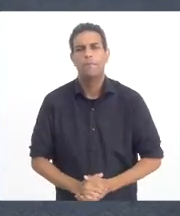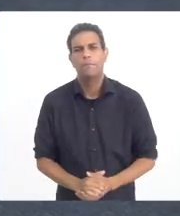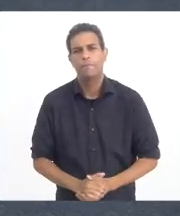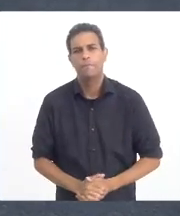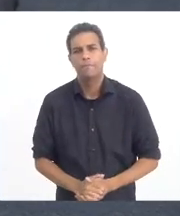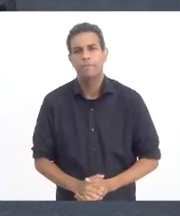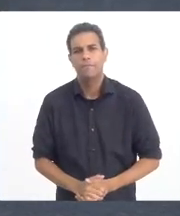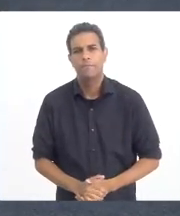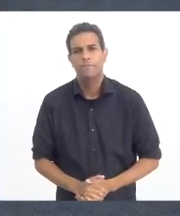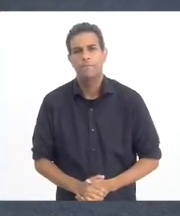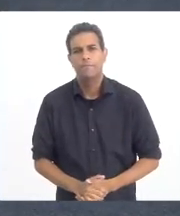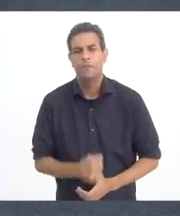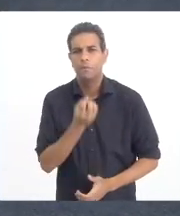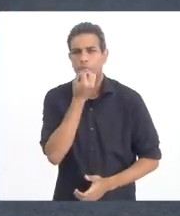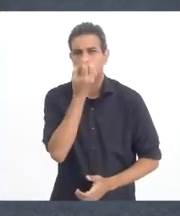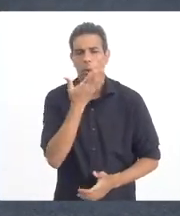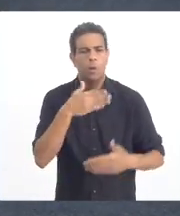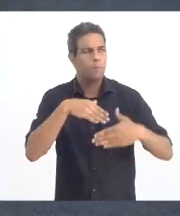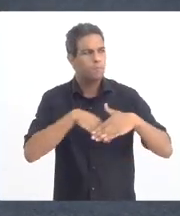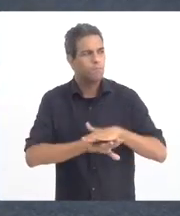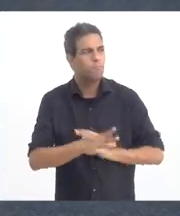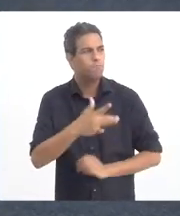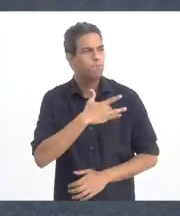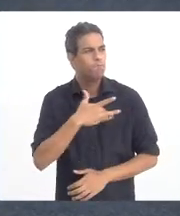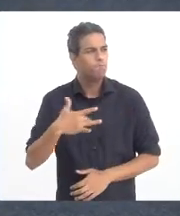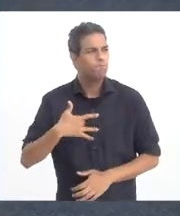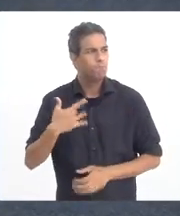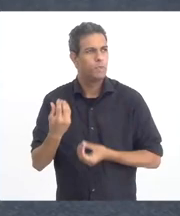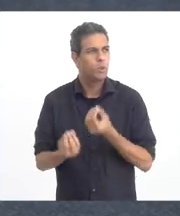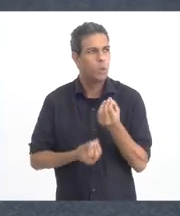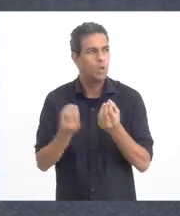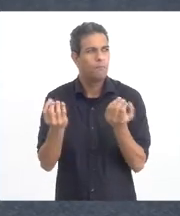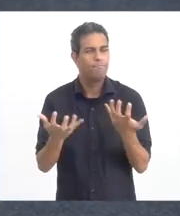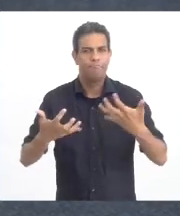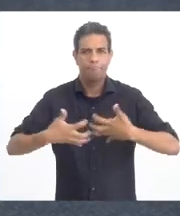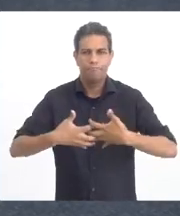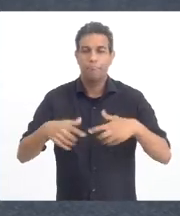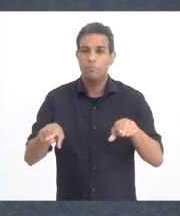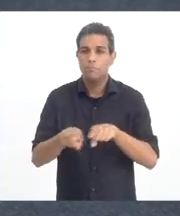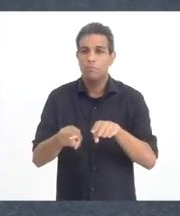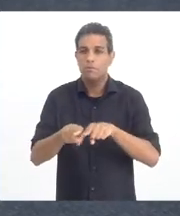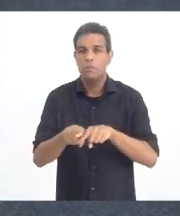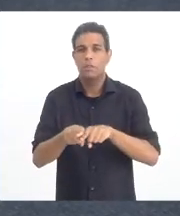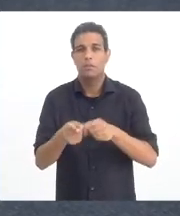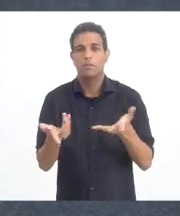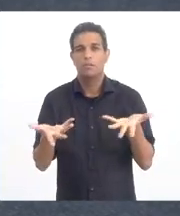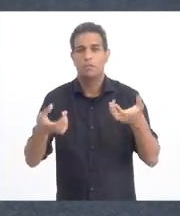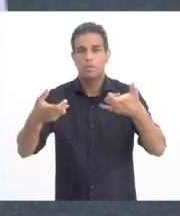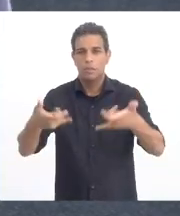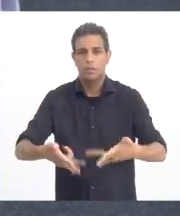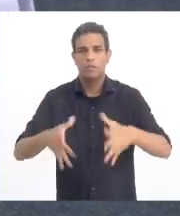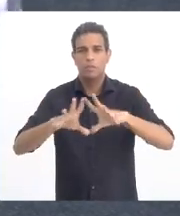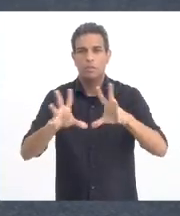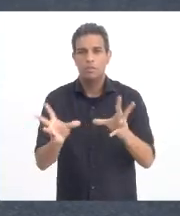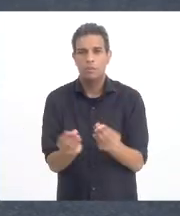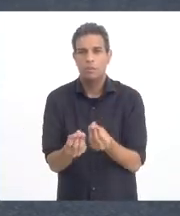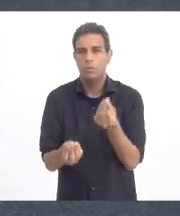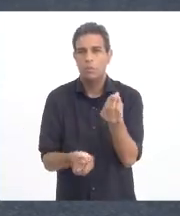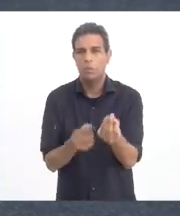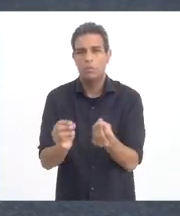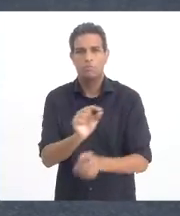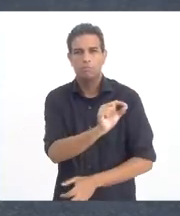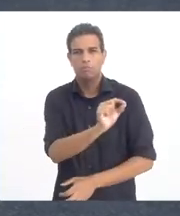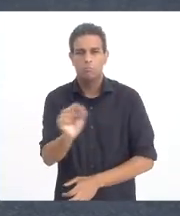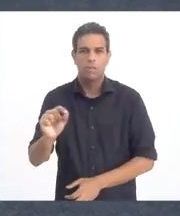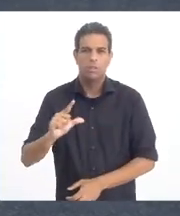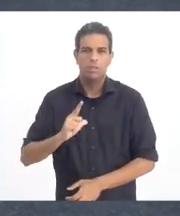de Saúde é muito bom. Eu gosto do Fundo de Saúde. Mas o Fundo de Saúde, eu quero deixar para casa aqui que tem